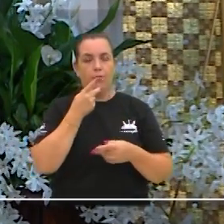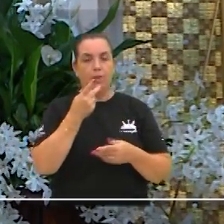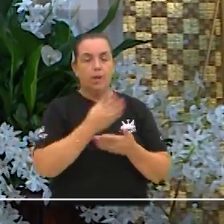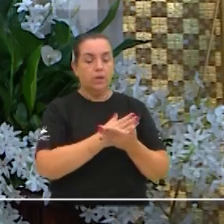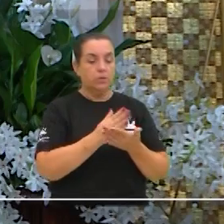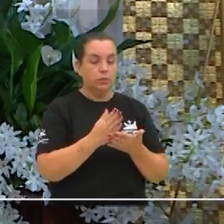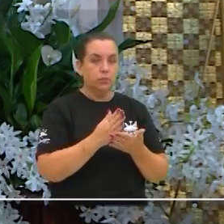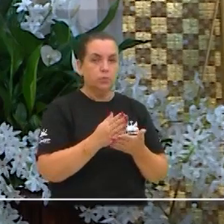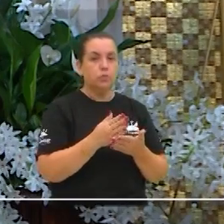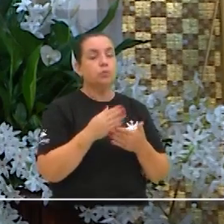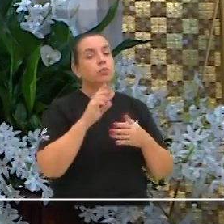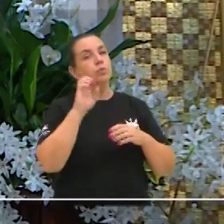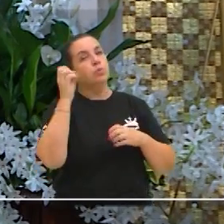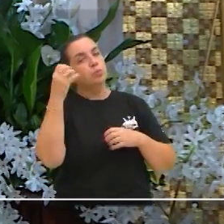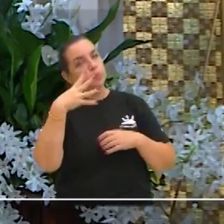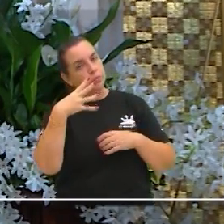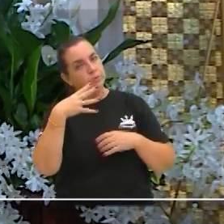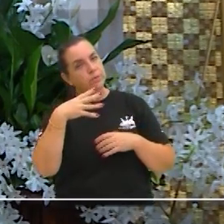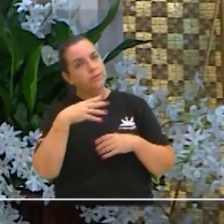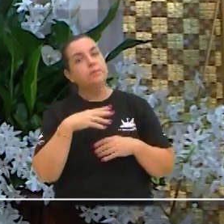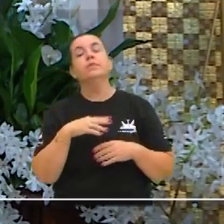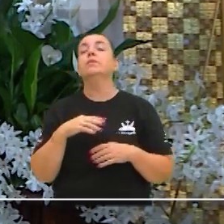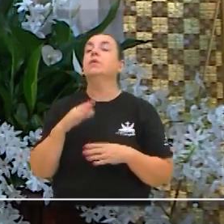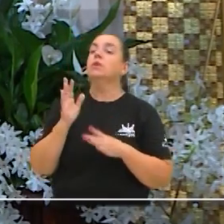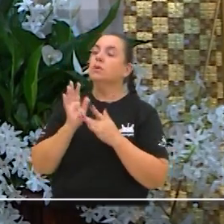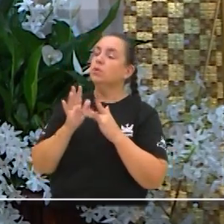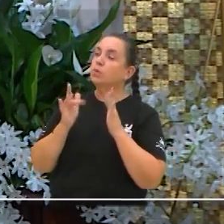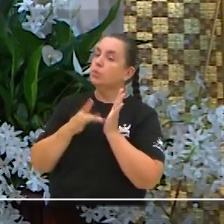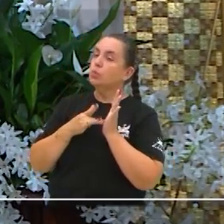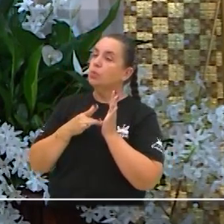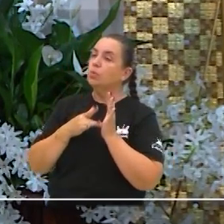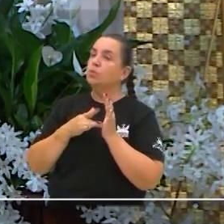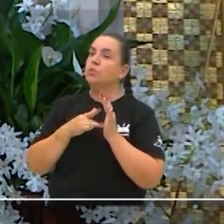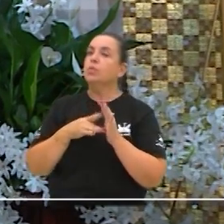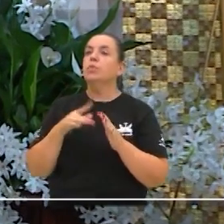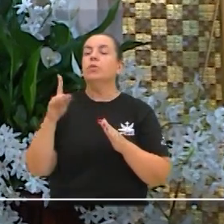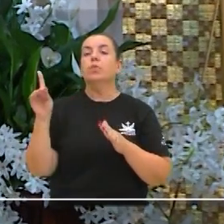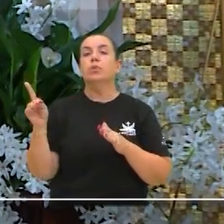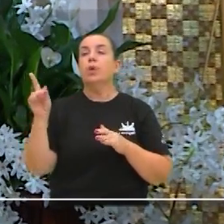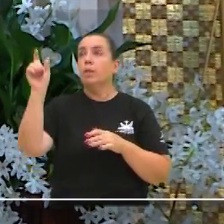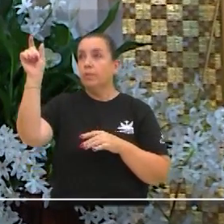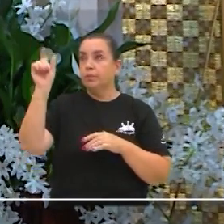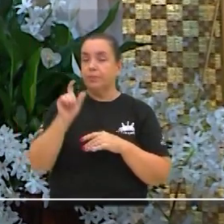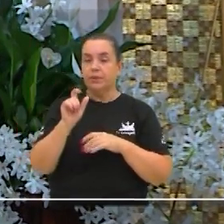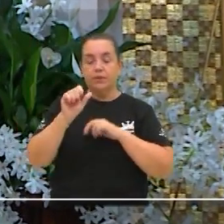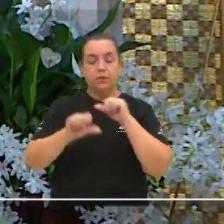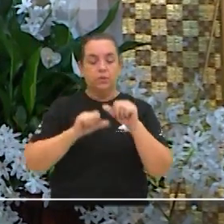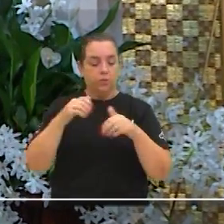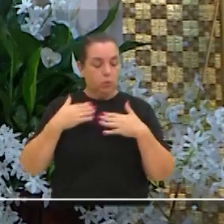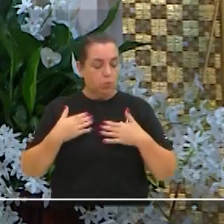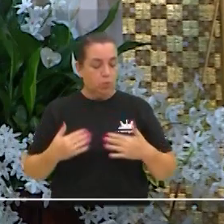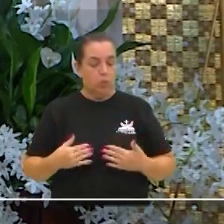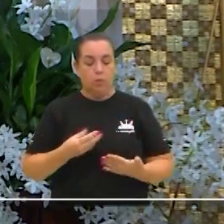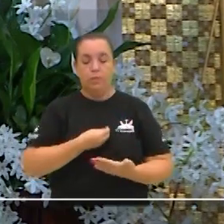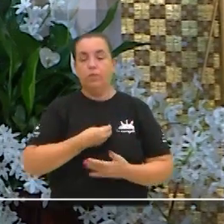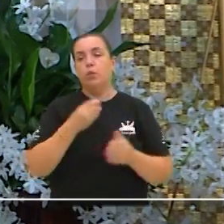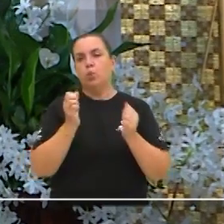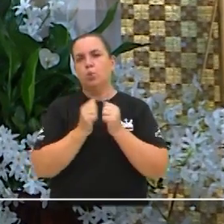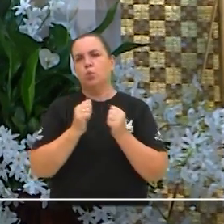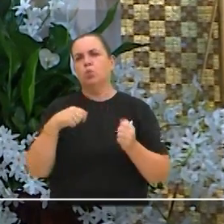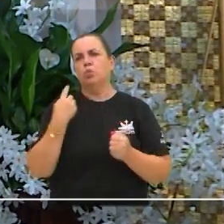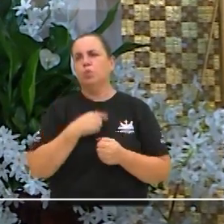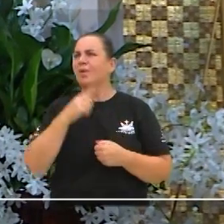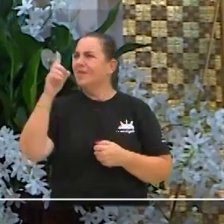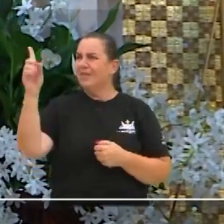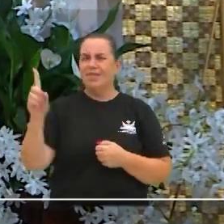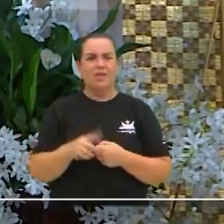seu prólogo sobre luz. Jesus, o Verbo se fez carne e habitou entre nós. Ele veio